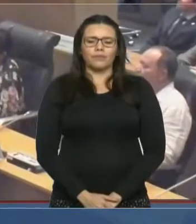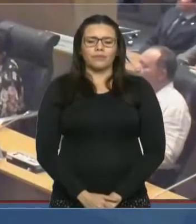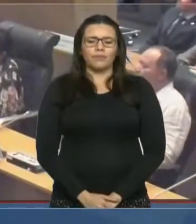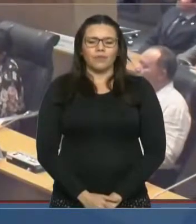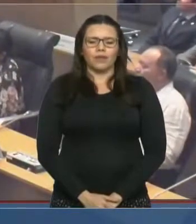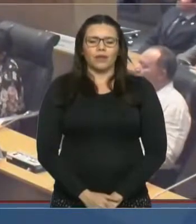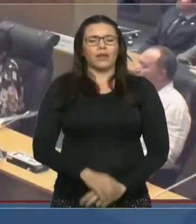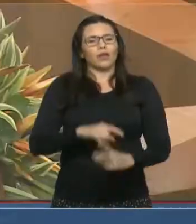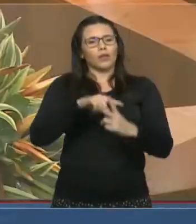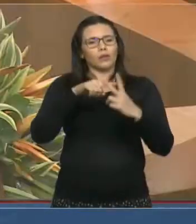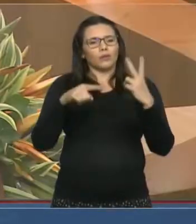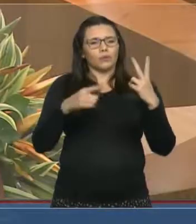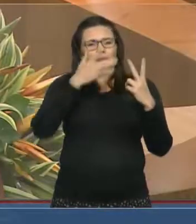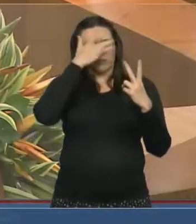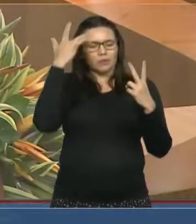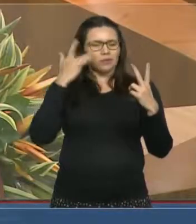terra.